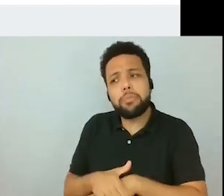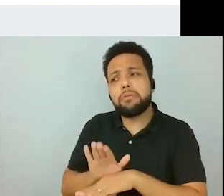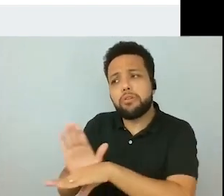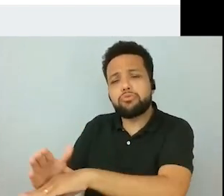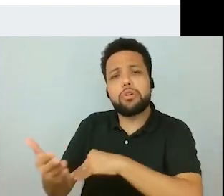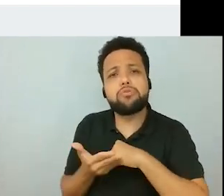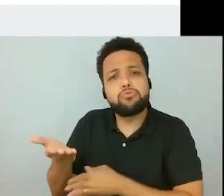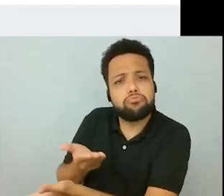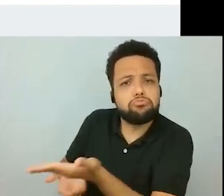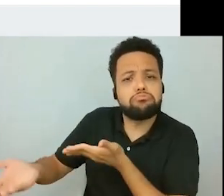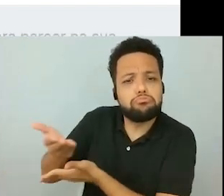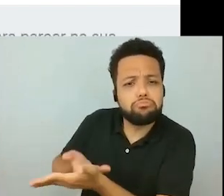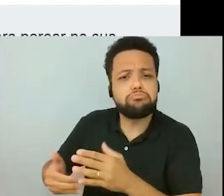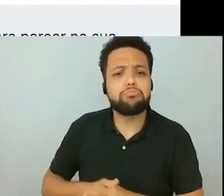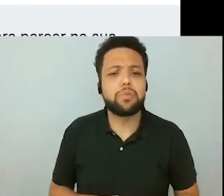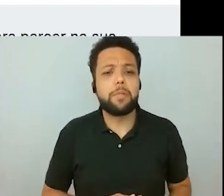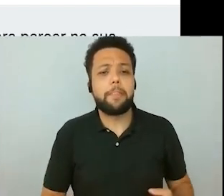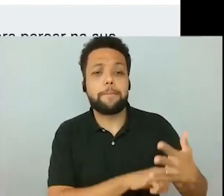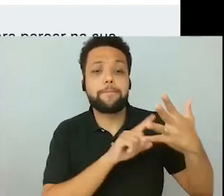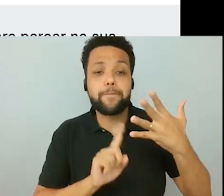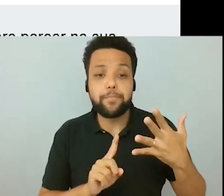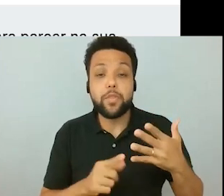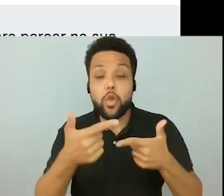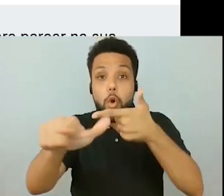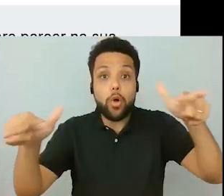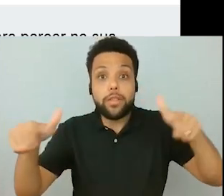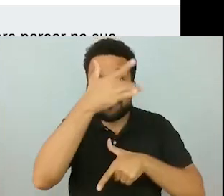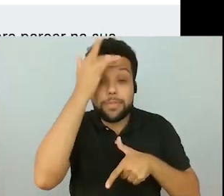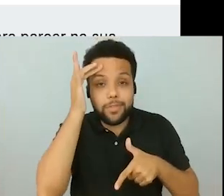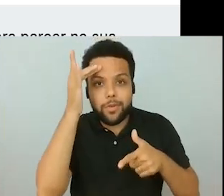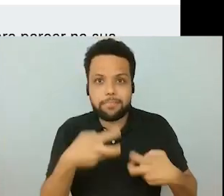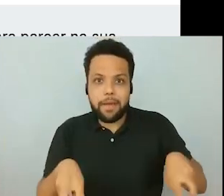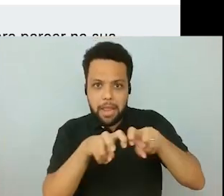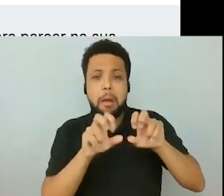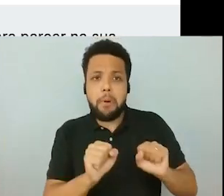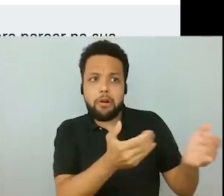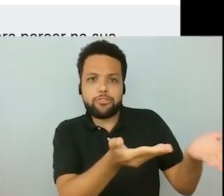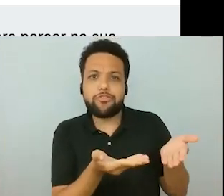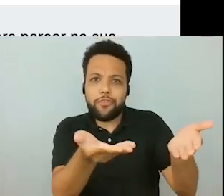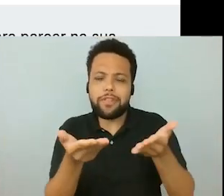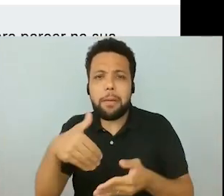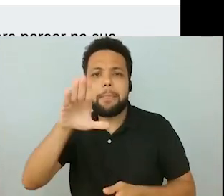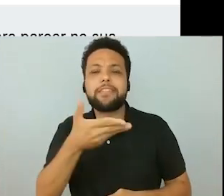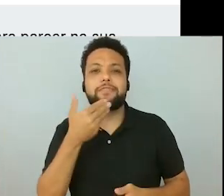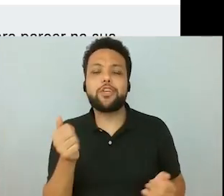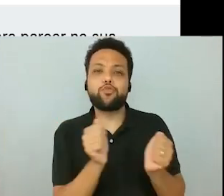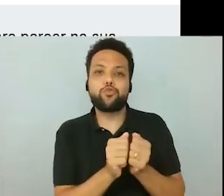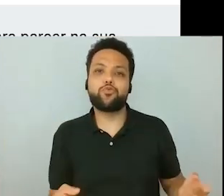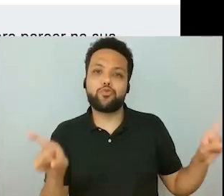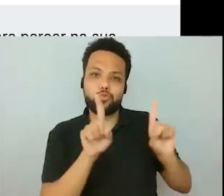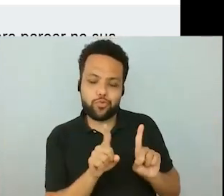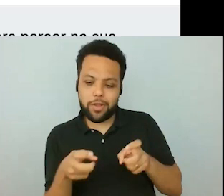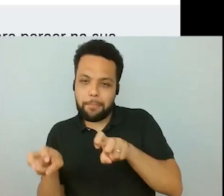fizerem pergunta. Convidem outros para parear, é muito mais fácil tu parear com alguém quando essa pessoa, que é especialista na